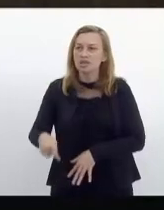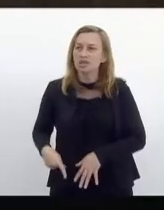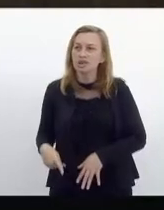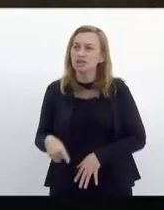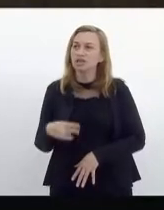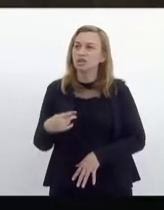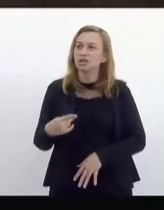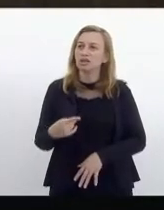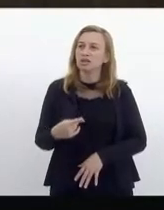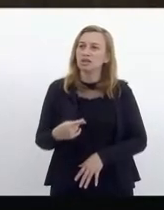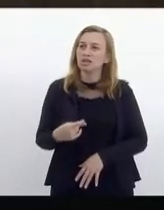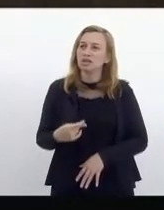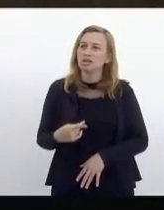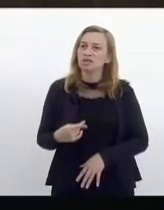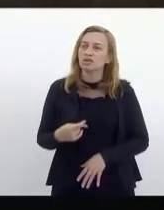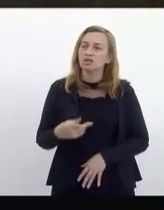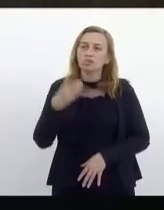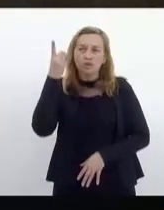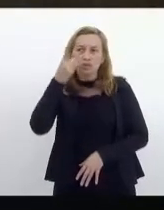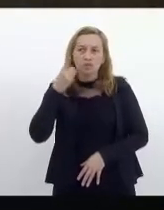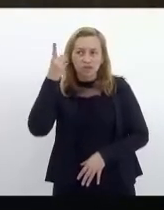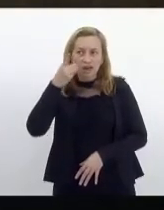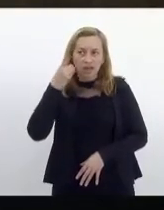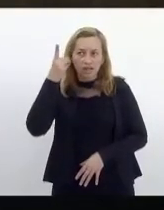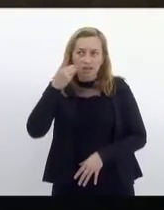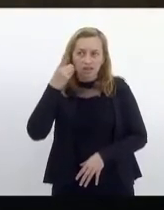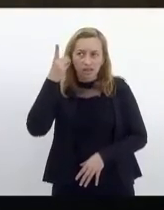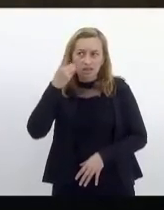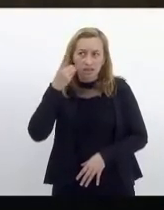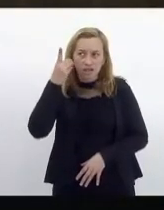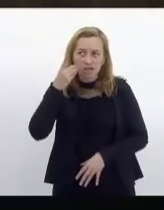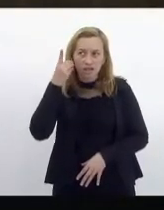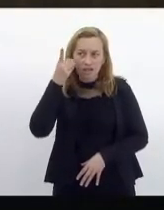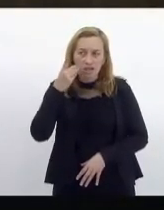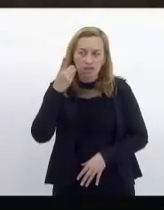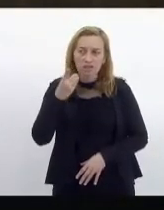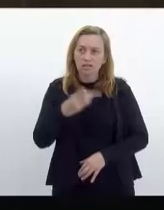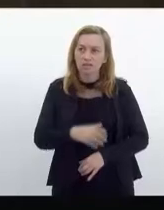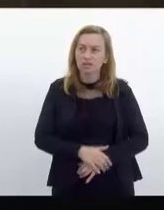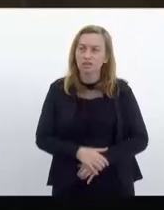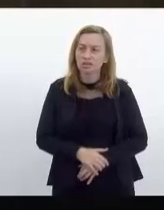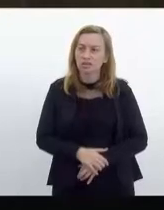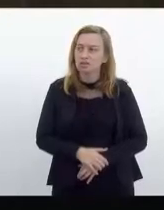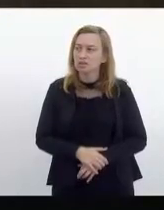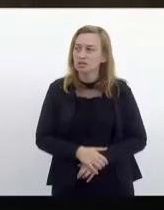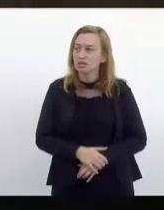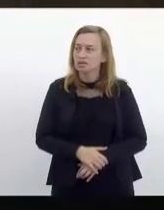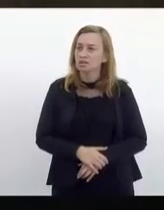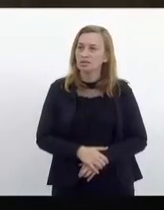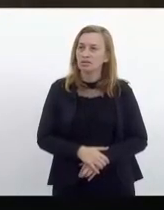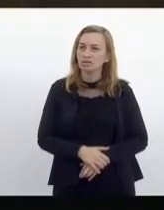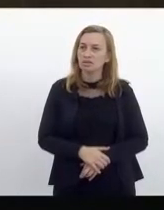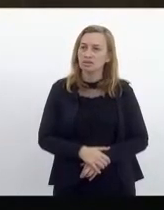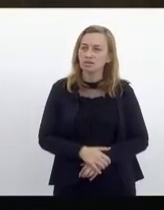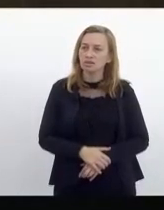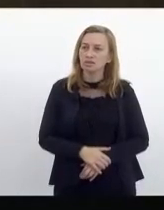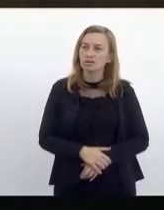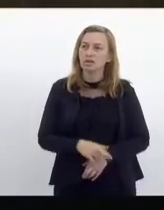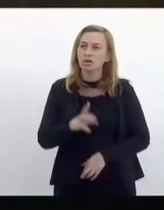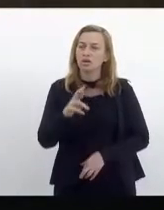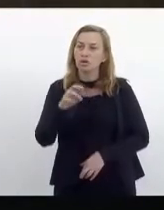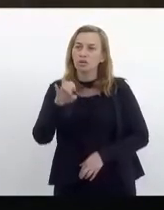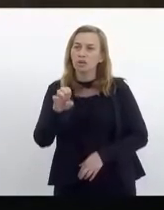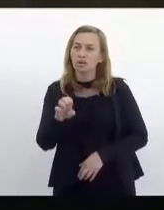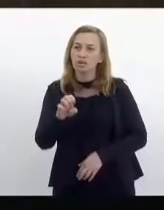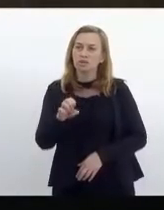conviveu com ela como deputada, deputada estadual do PT, uma liderança feminista. Portanto, Rosemary Murago,